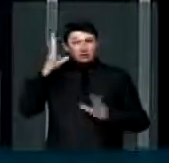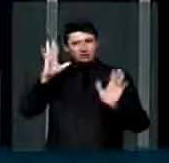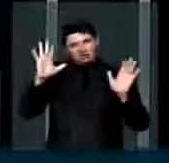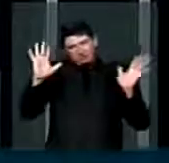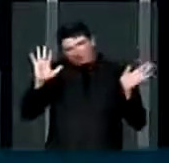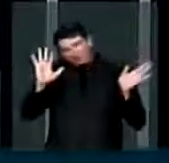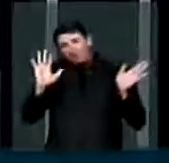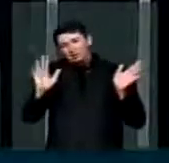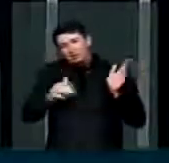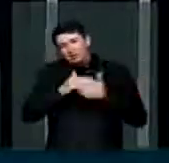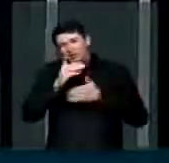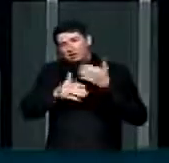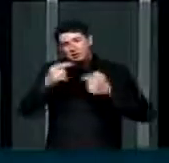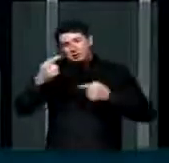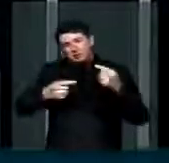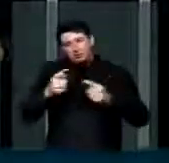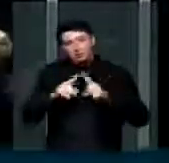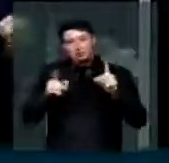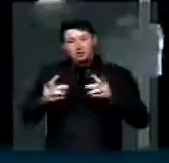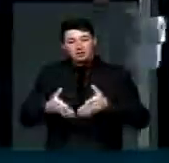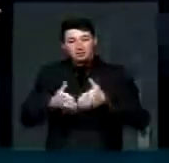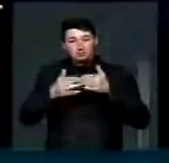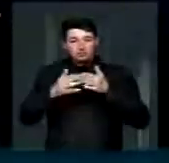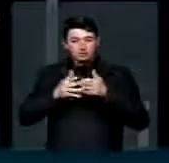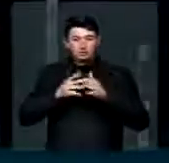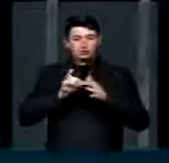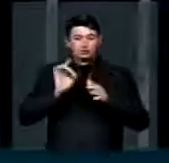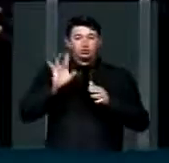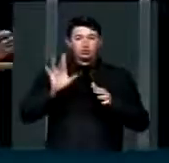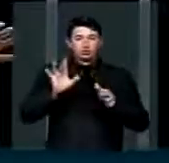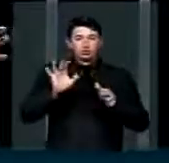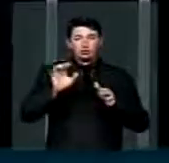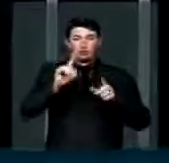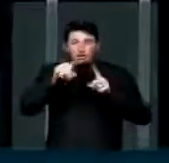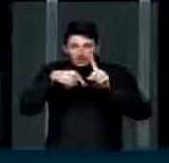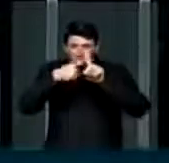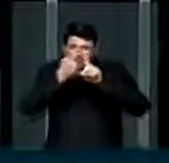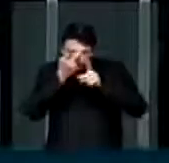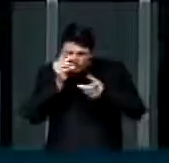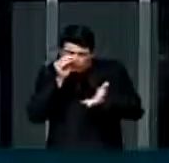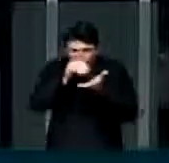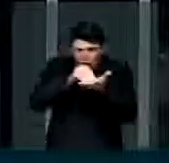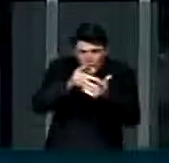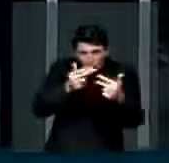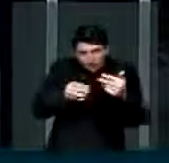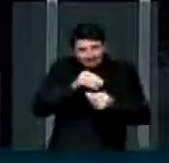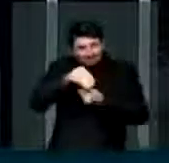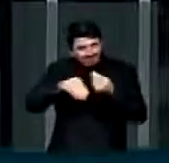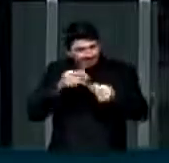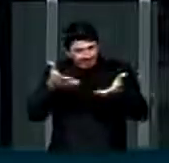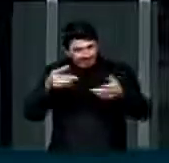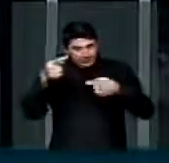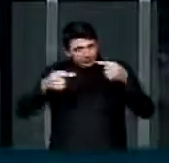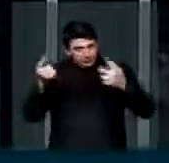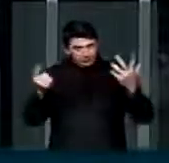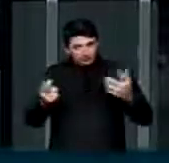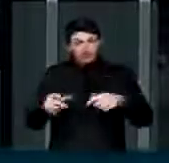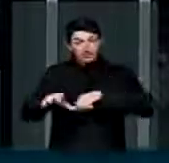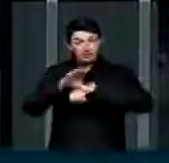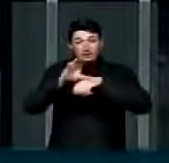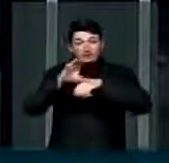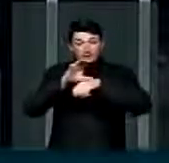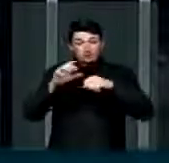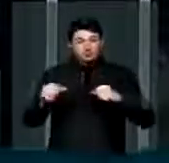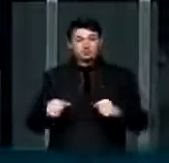para desenvolver, mas eu queria botar apenas um ingrediente nessa discussão. A Constituição,